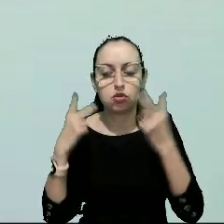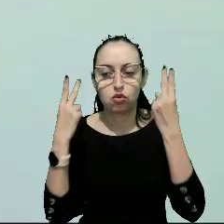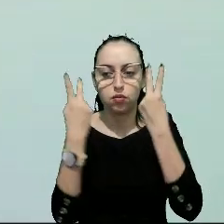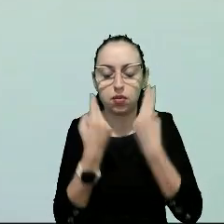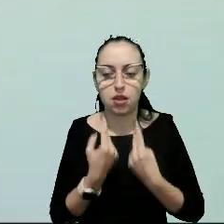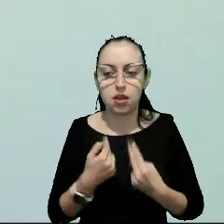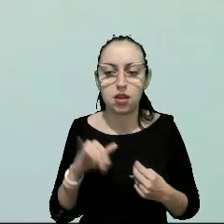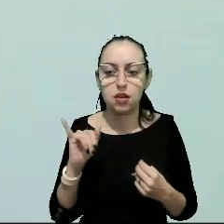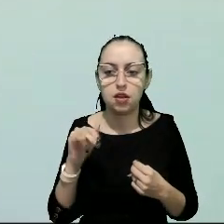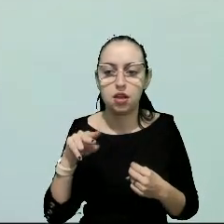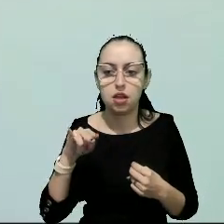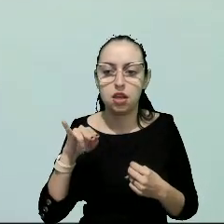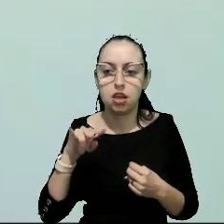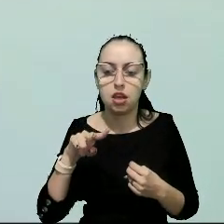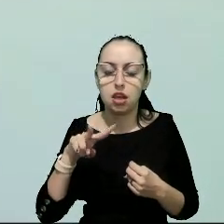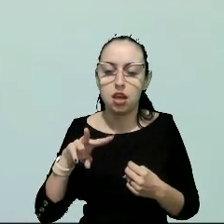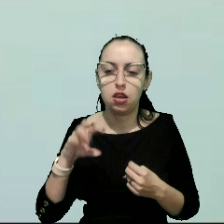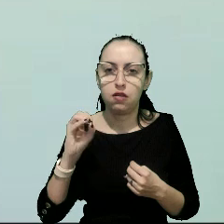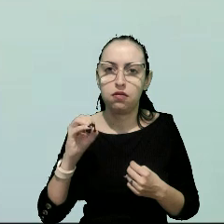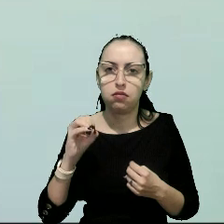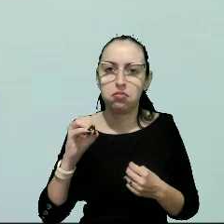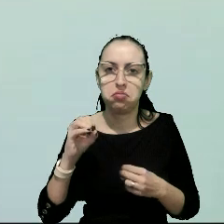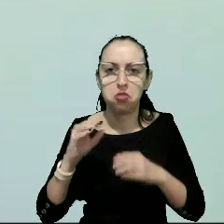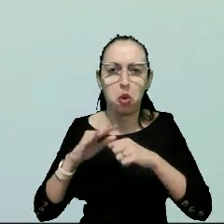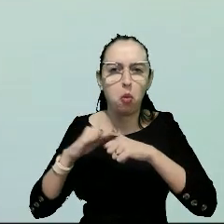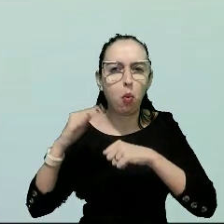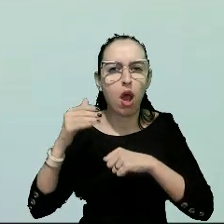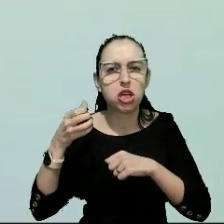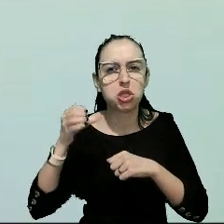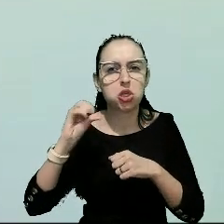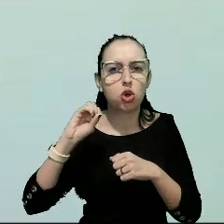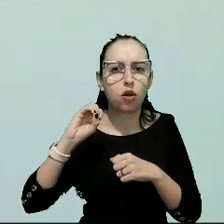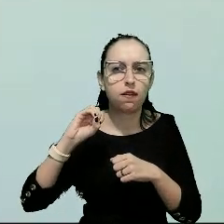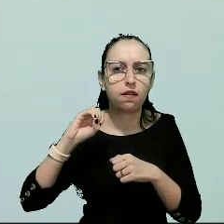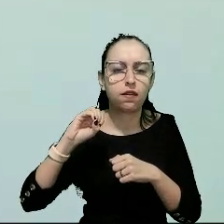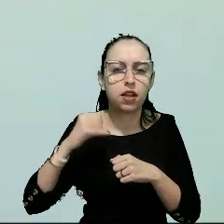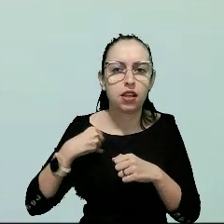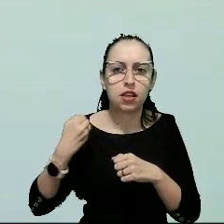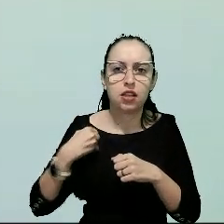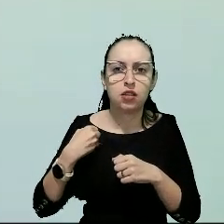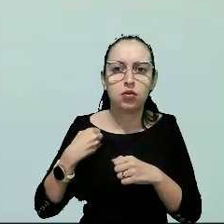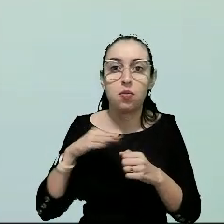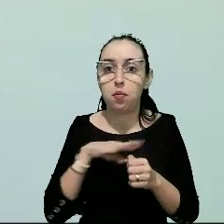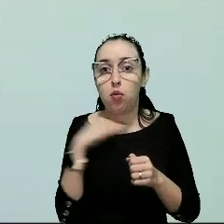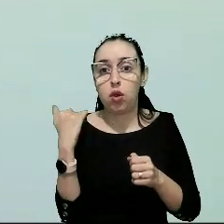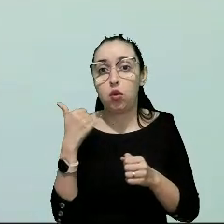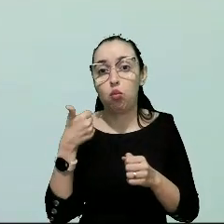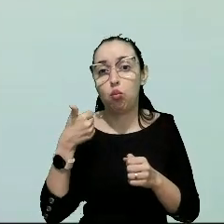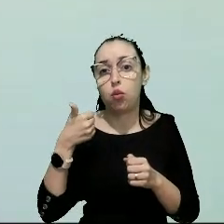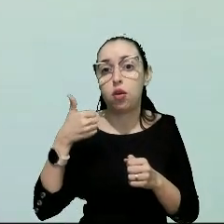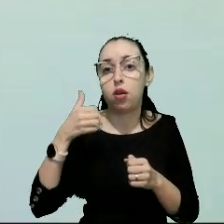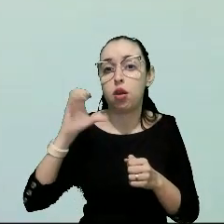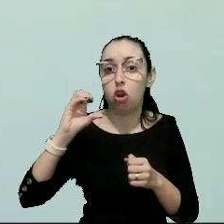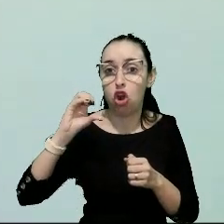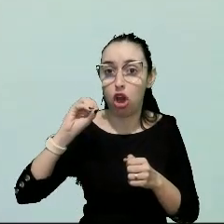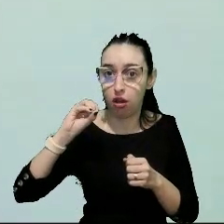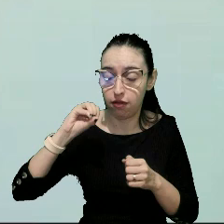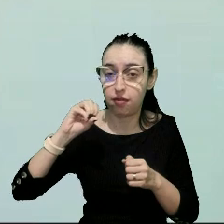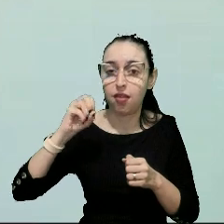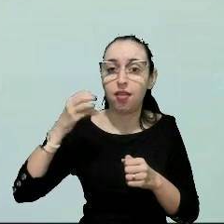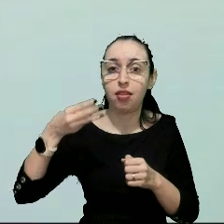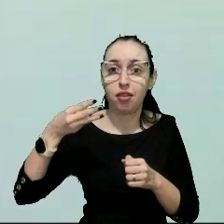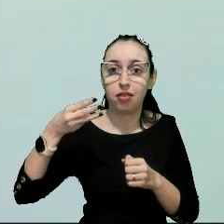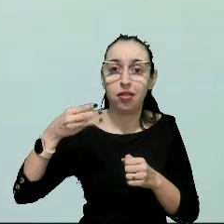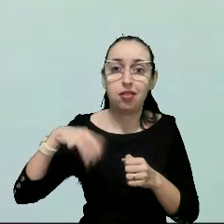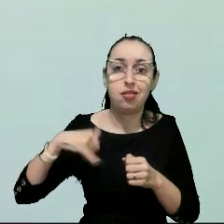Pitangui. Eu entrevistei o Ivo Pitangui, ele tinha quase 90 anos de idade, ele morreu com 93 anos. Ele